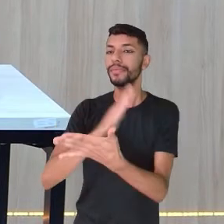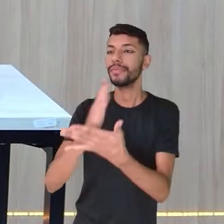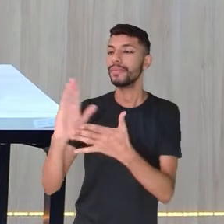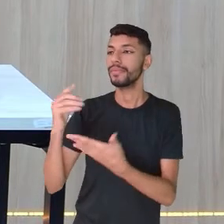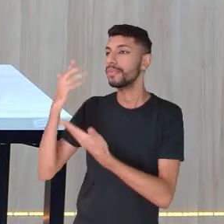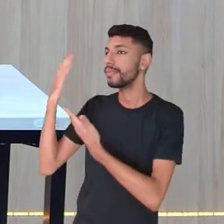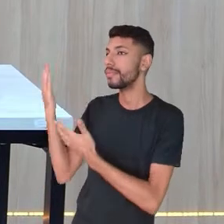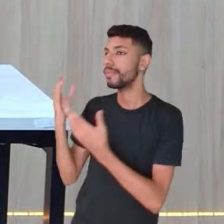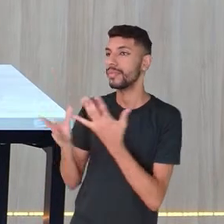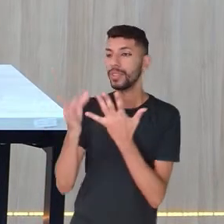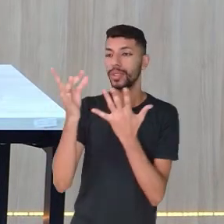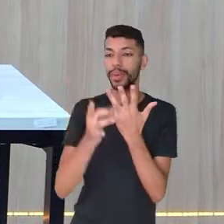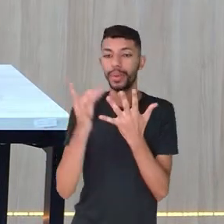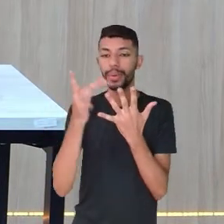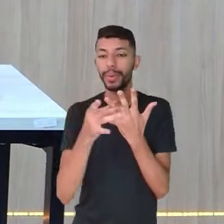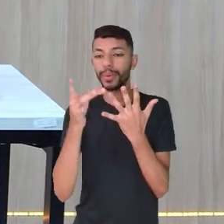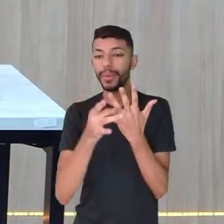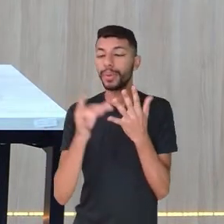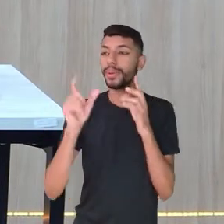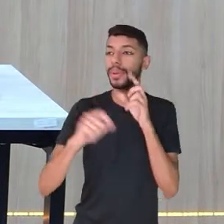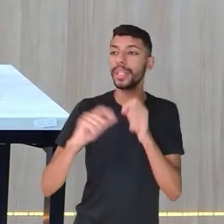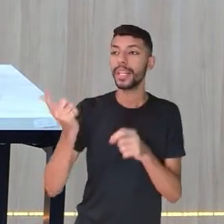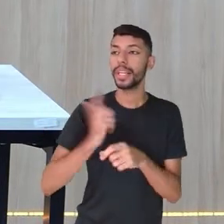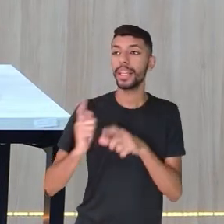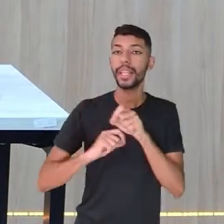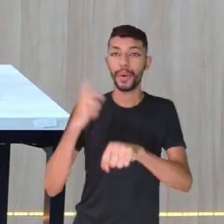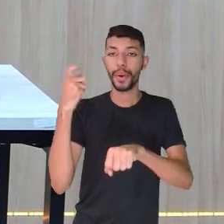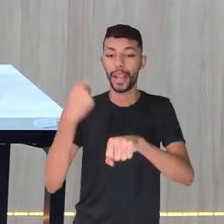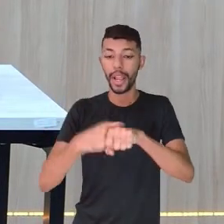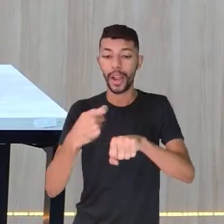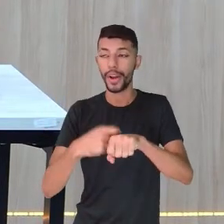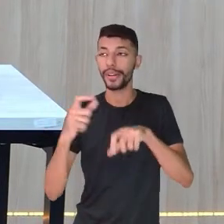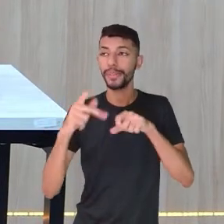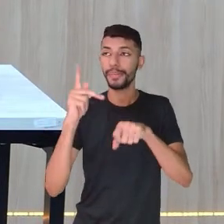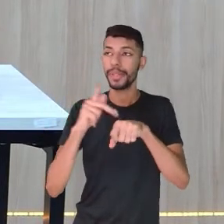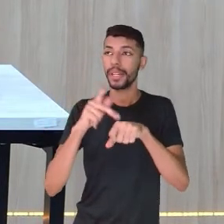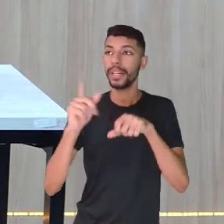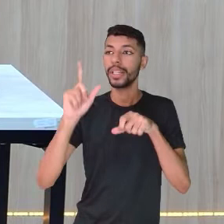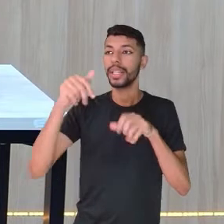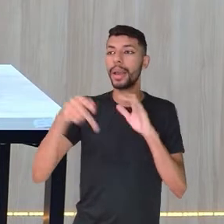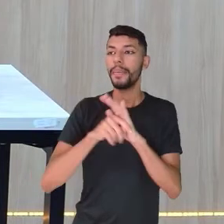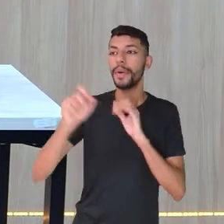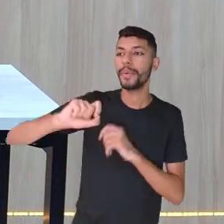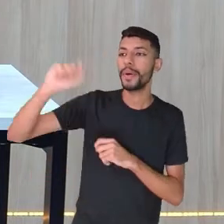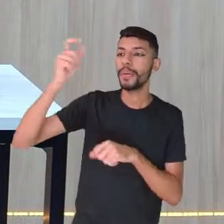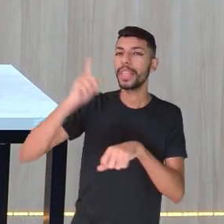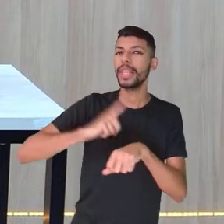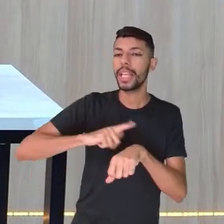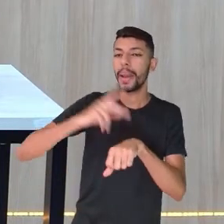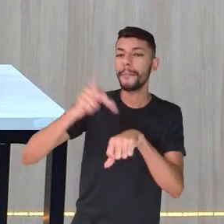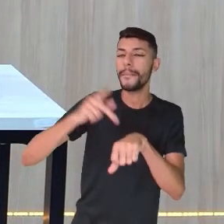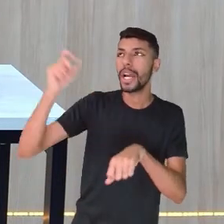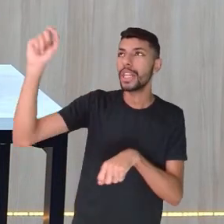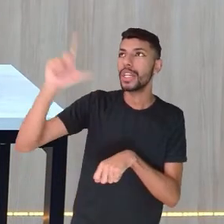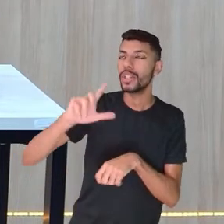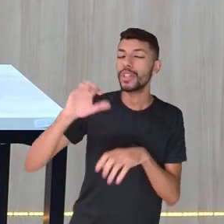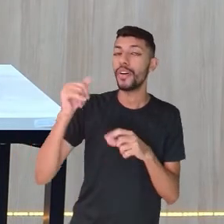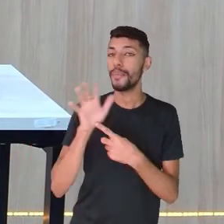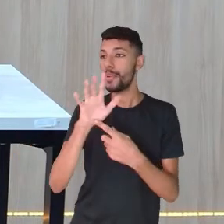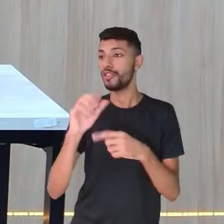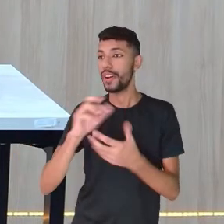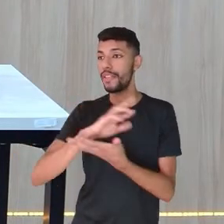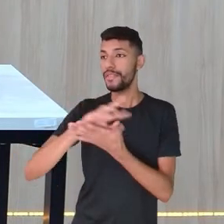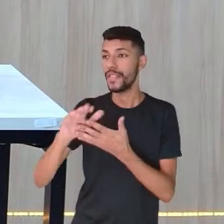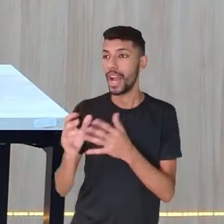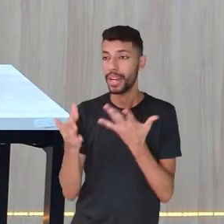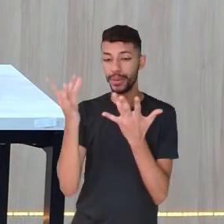todos com pedras, né? Que vai desde a pedra do sol, né? Eu vou mostrar aqui uma coleção de